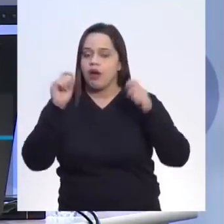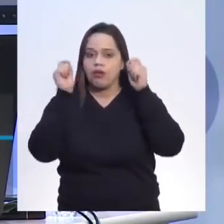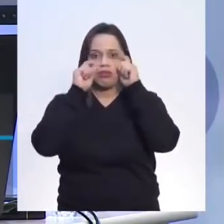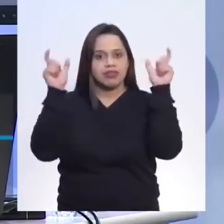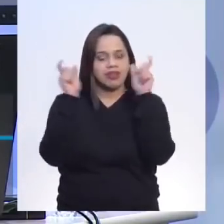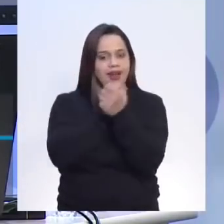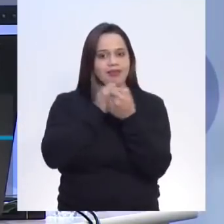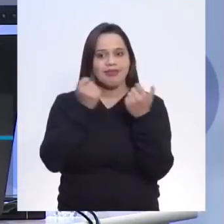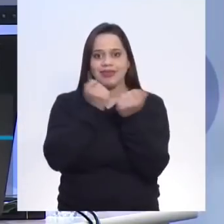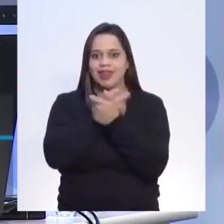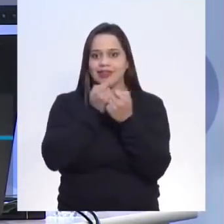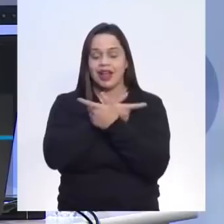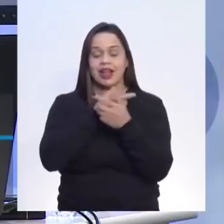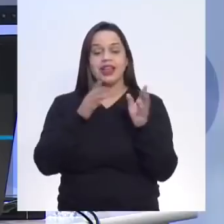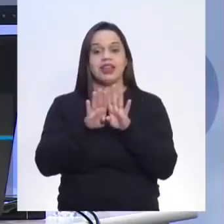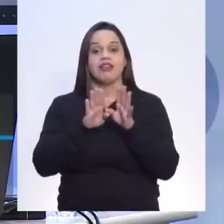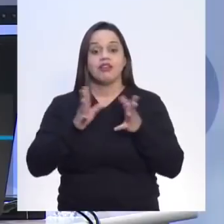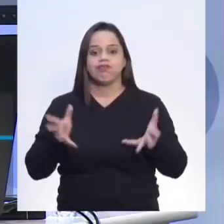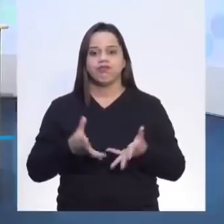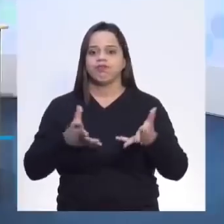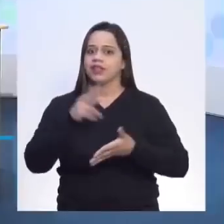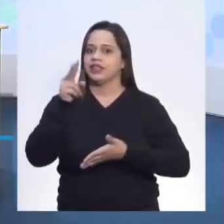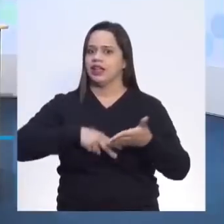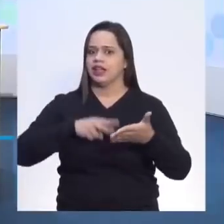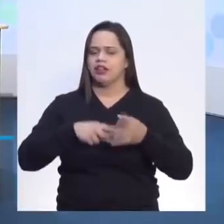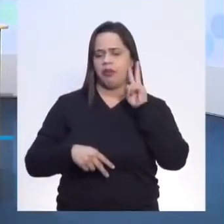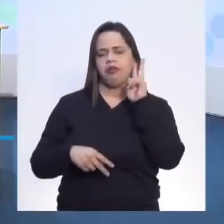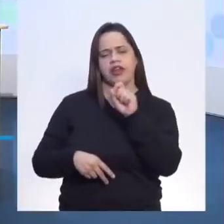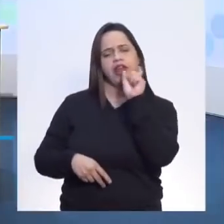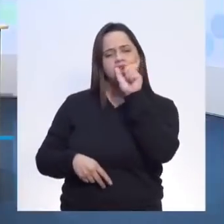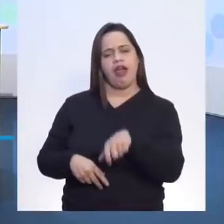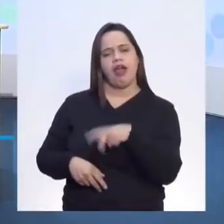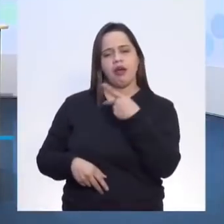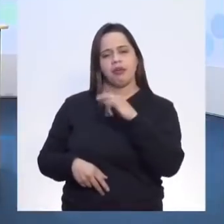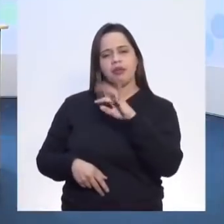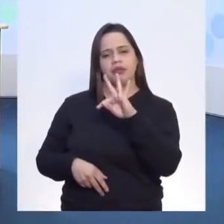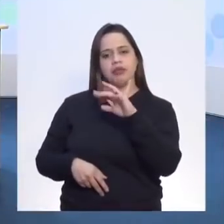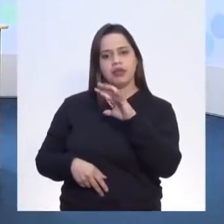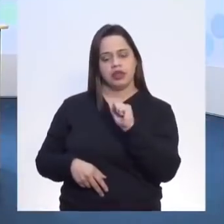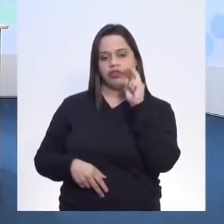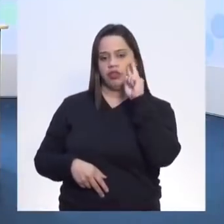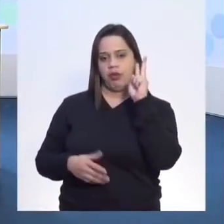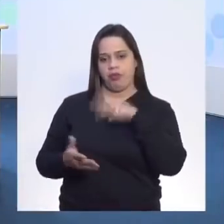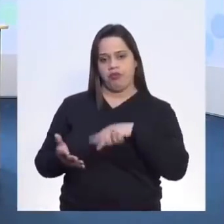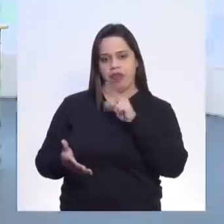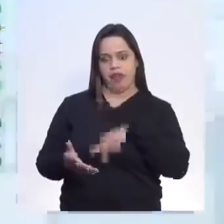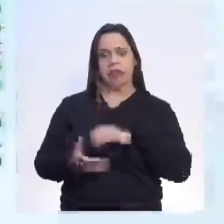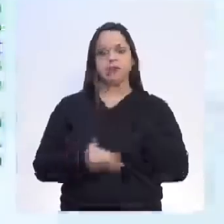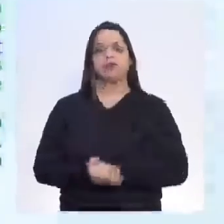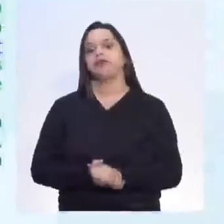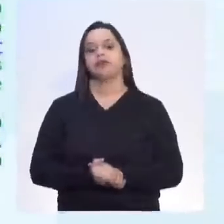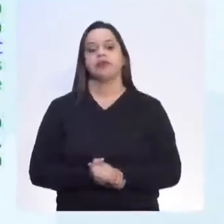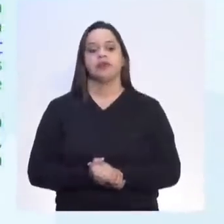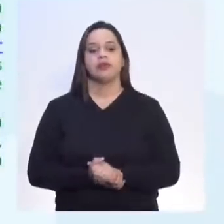Uhum. Então, não é. Então, vamos saber quem foi a Pítia aí? Deixa eu colocar aqui para eu conseguir ler mais rápido. A Pítia,